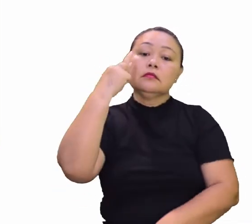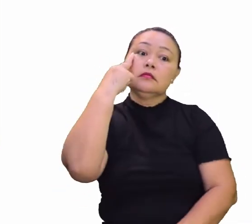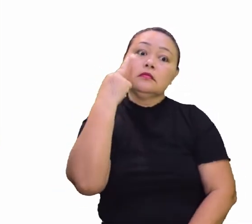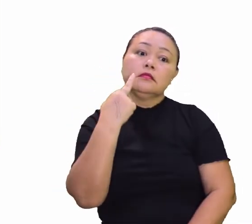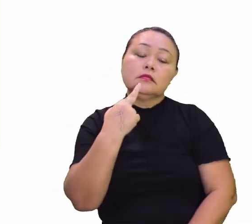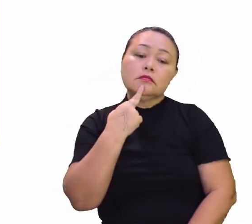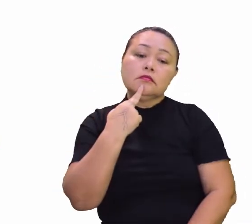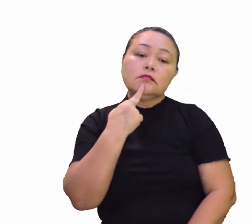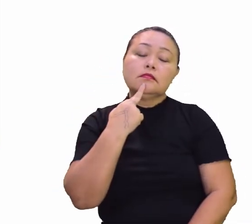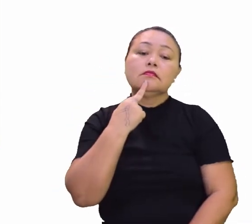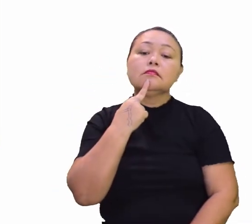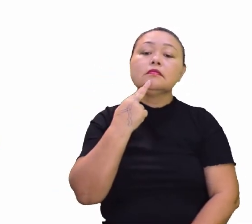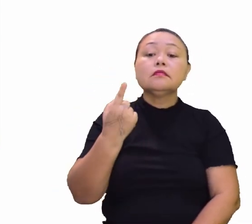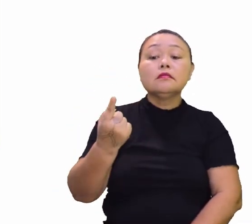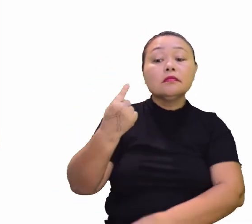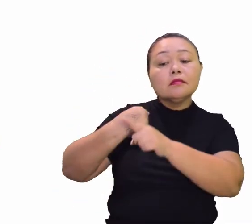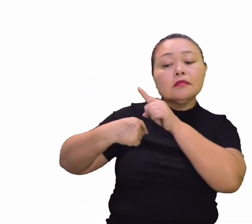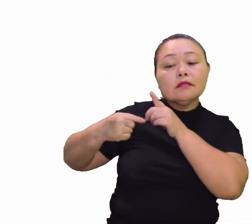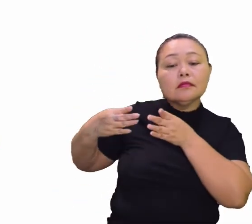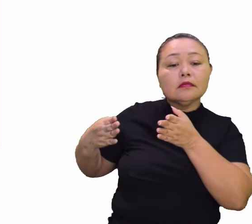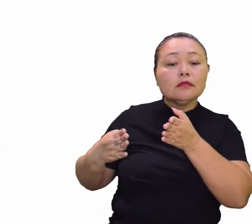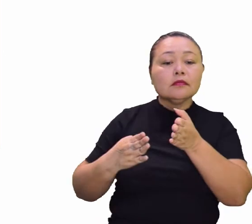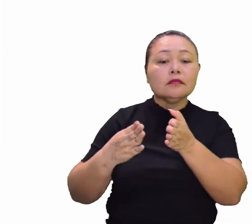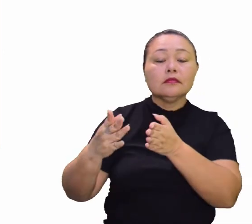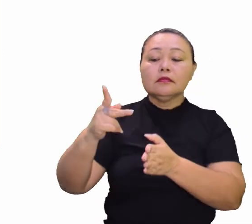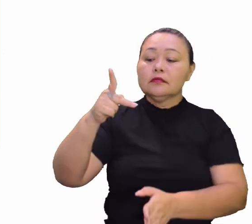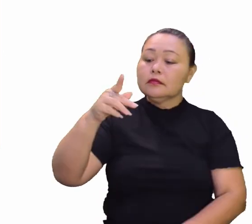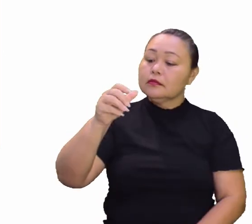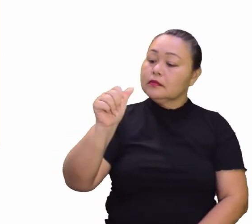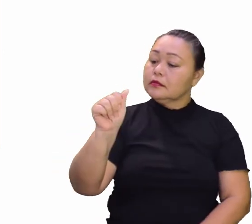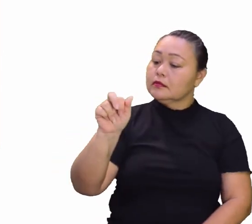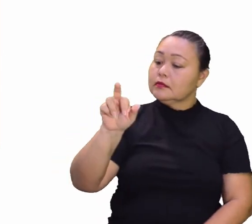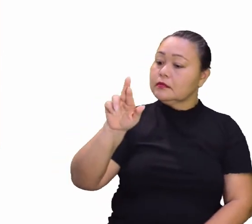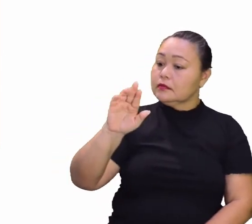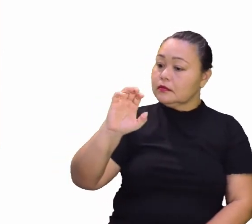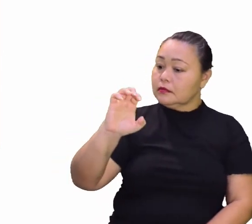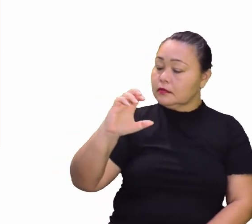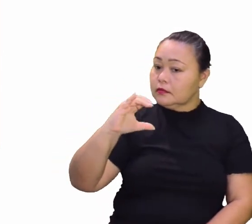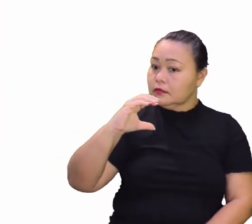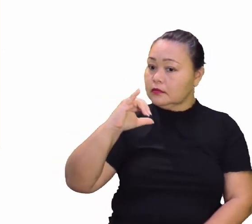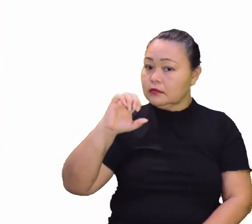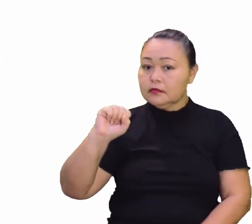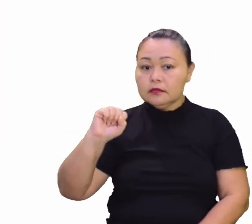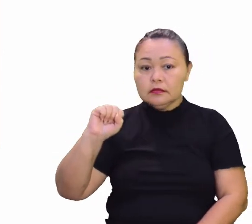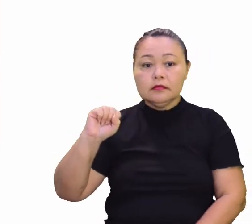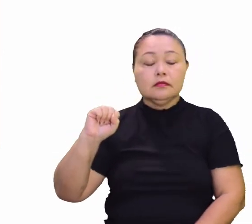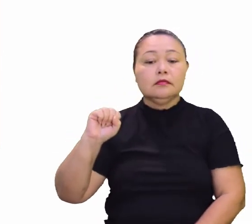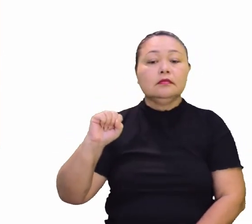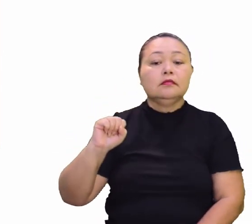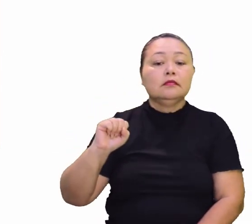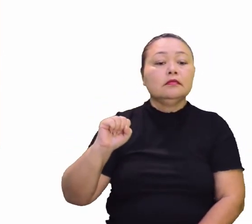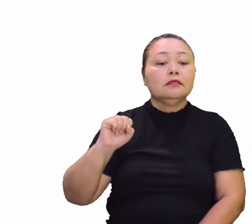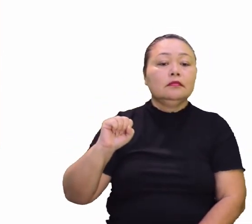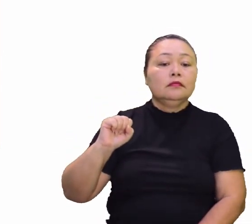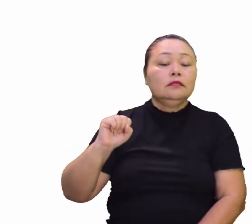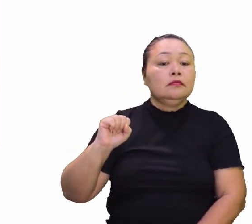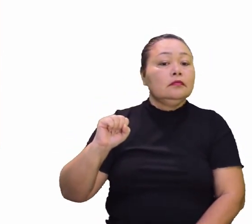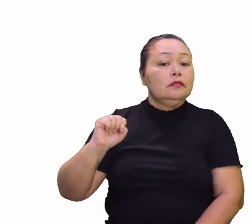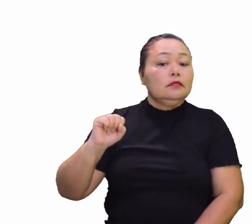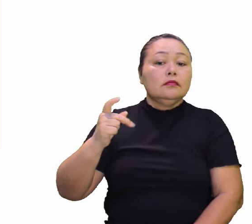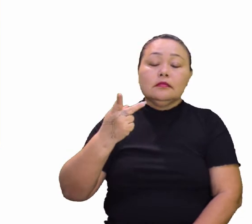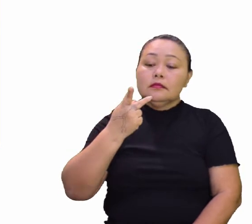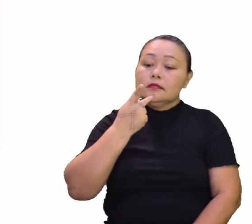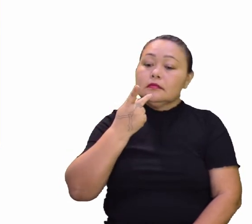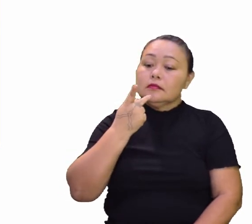professor Jorge. E ela nasce lá na Chapada dos Parecis. Opa, peraí. Galera, a